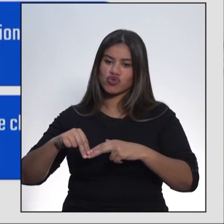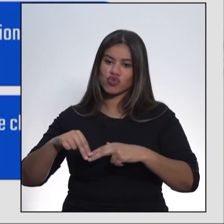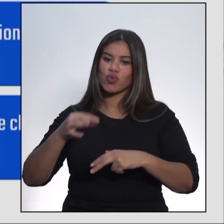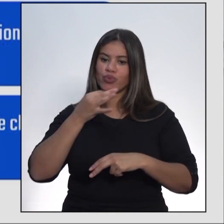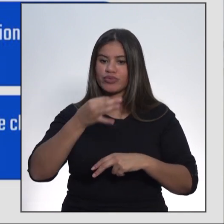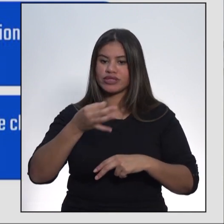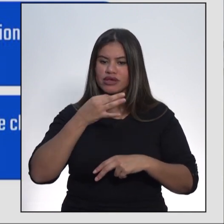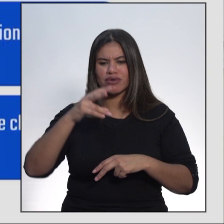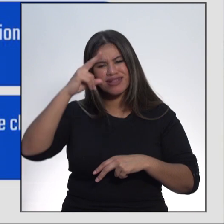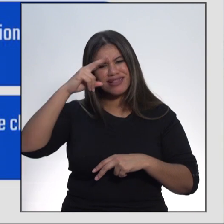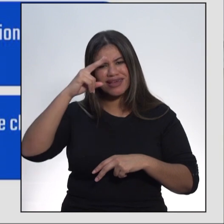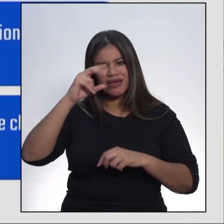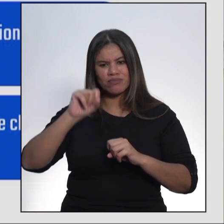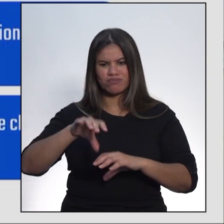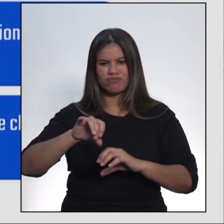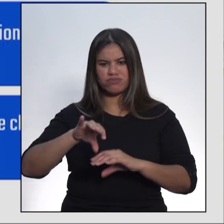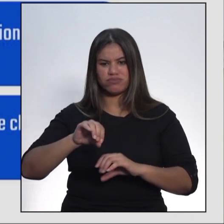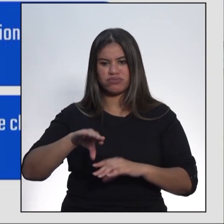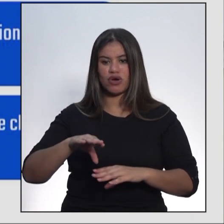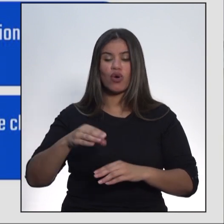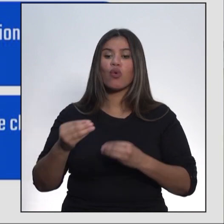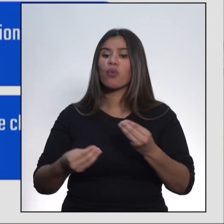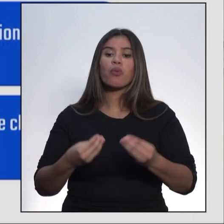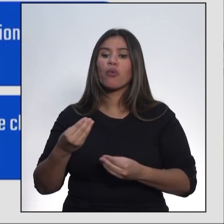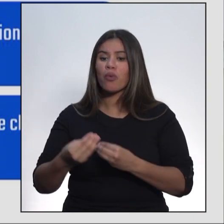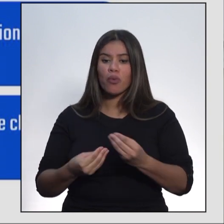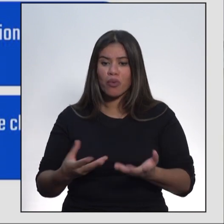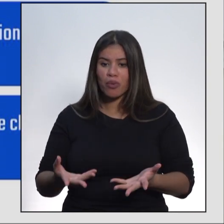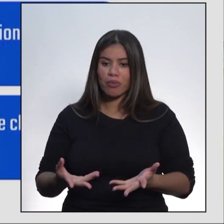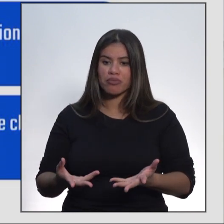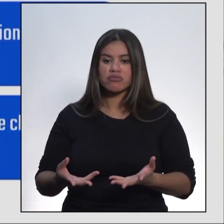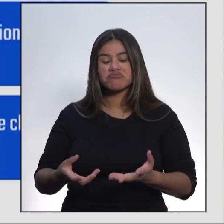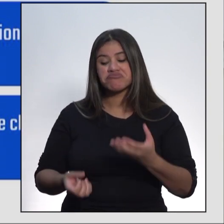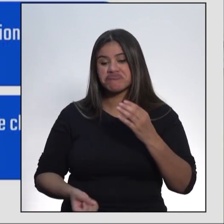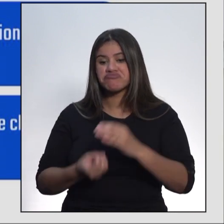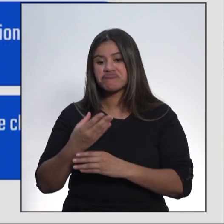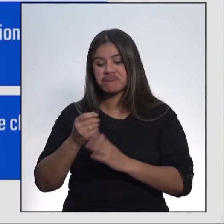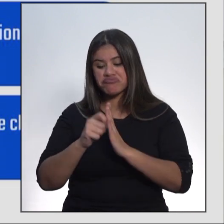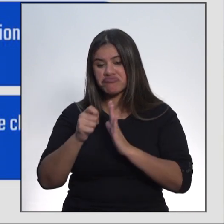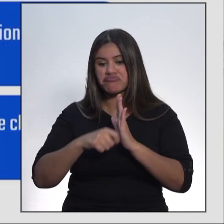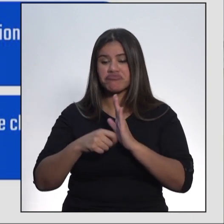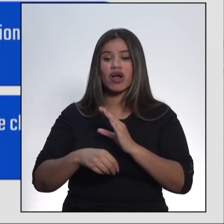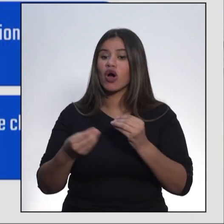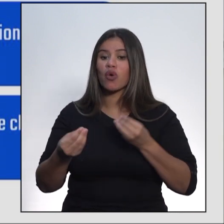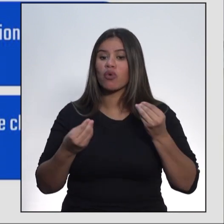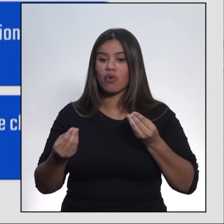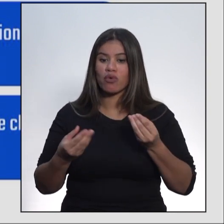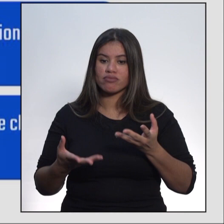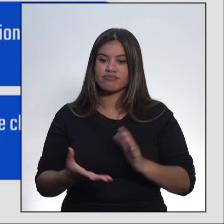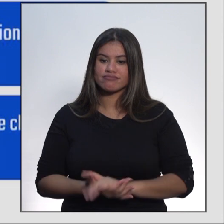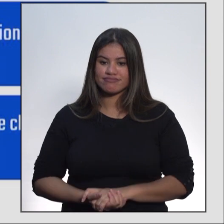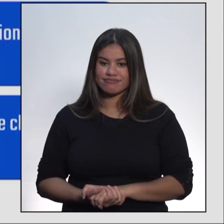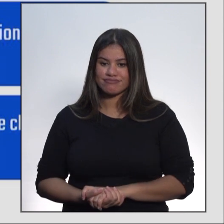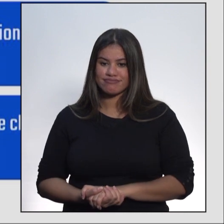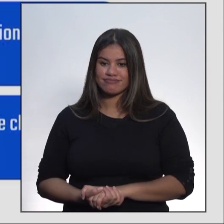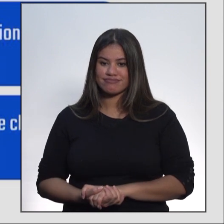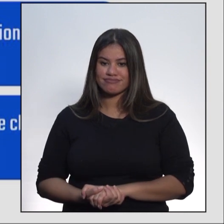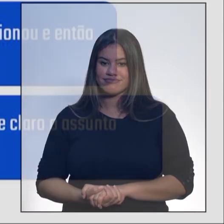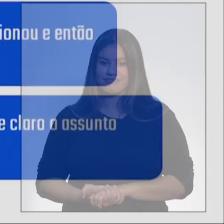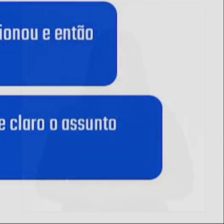dessa aula? Como que vocês fizeram? Como vocês elaboraram o seu artigo de opinião?